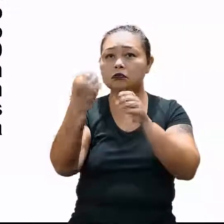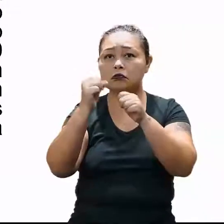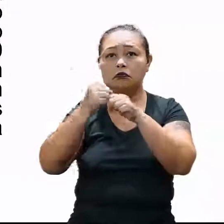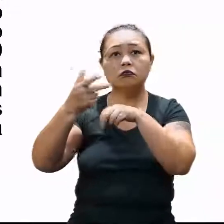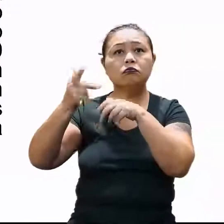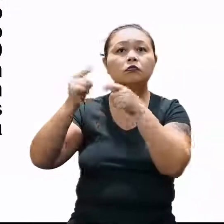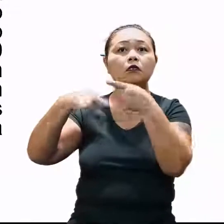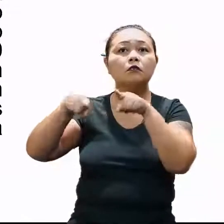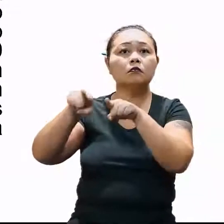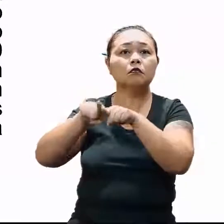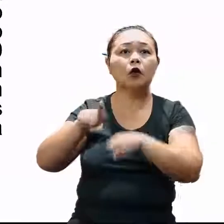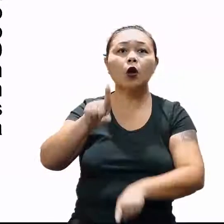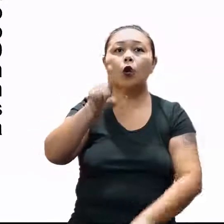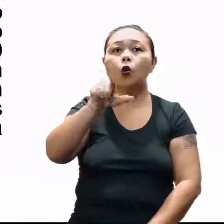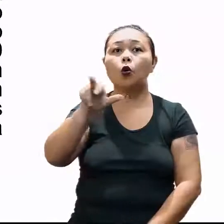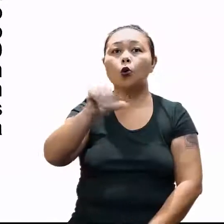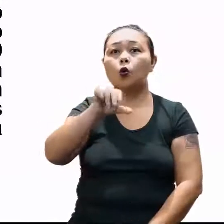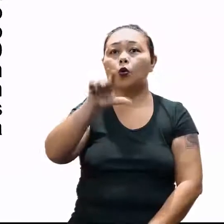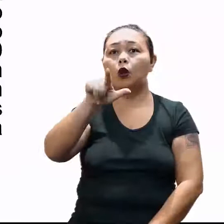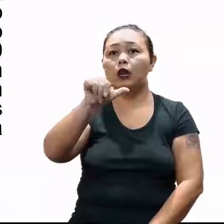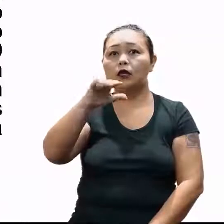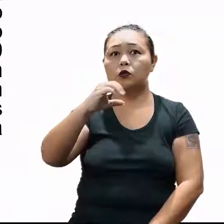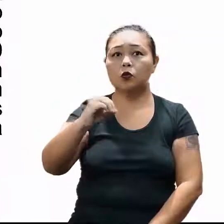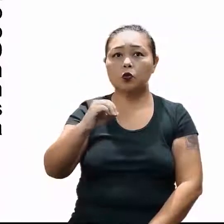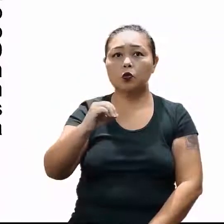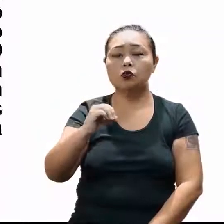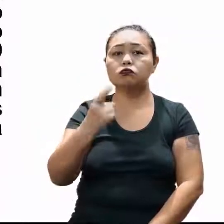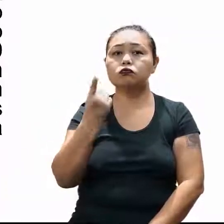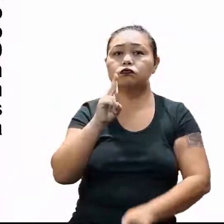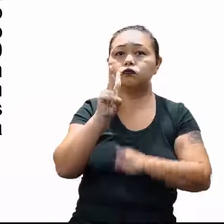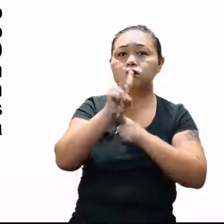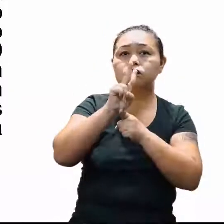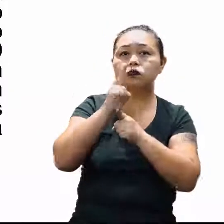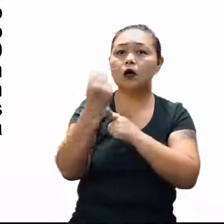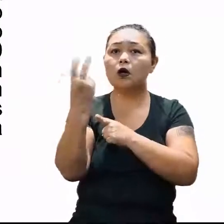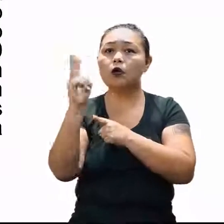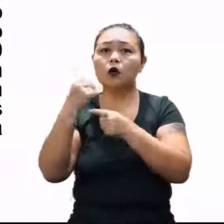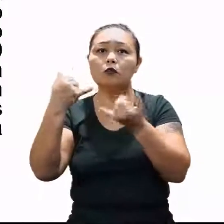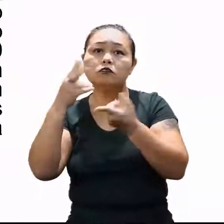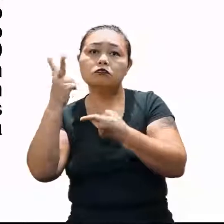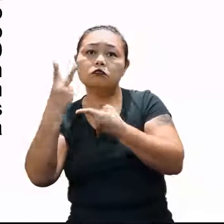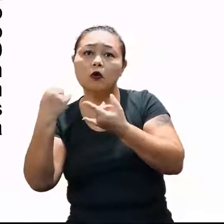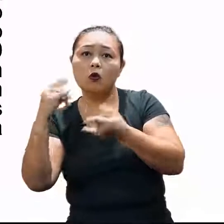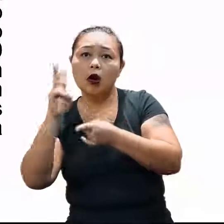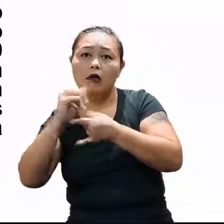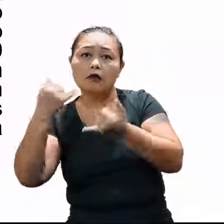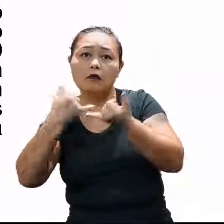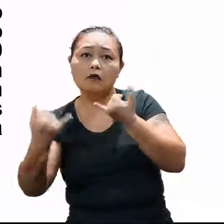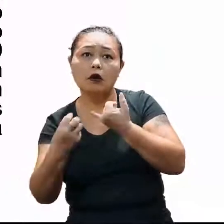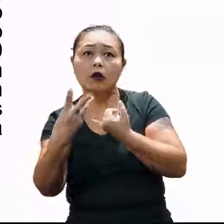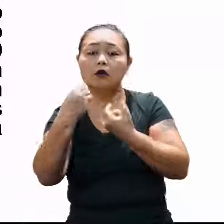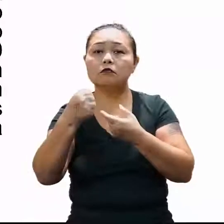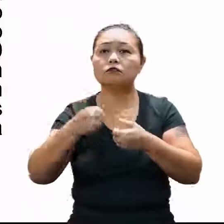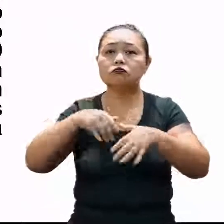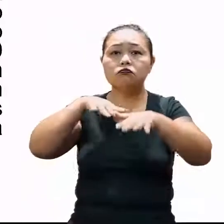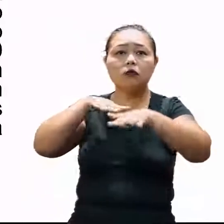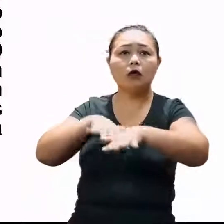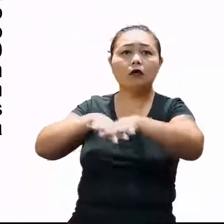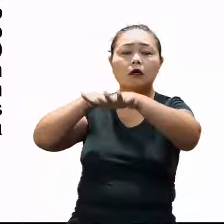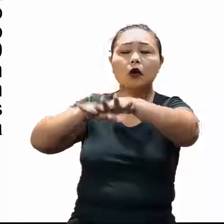Leduc, um inspetor e 2 guarda-fios, 30 tropeiros,